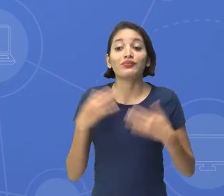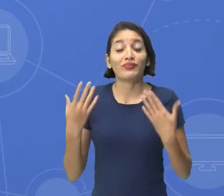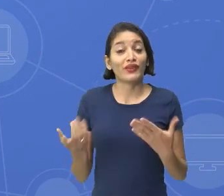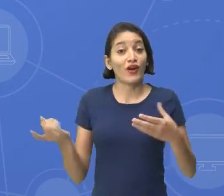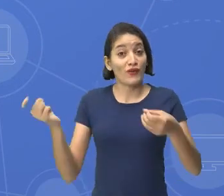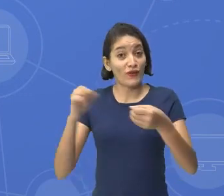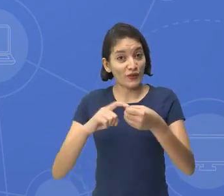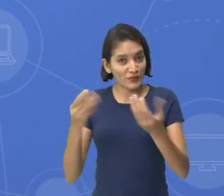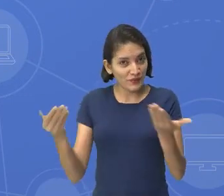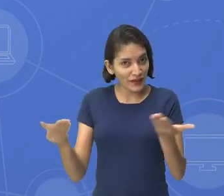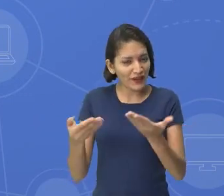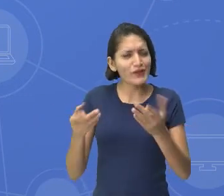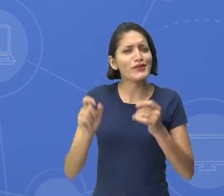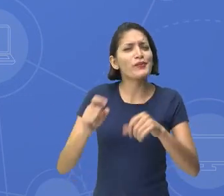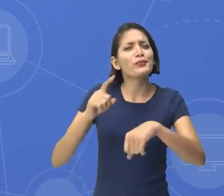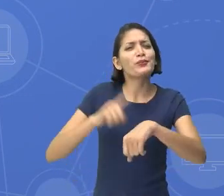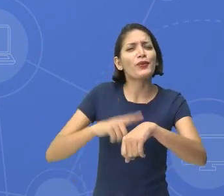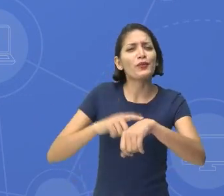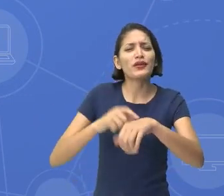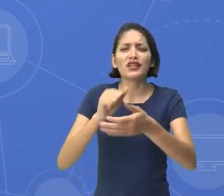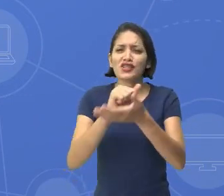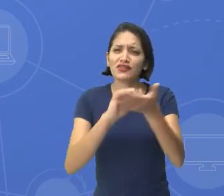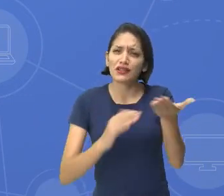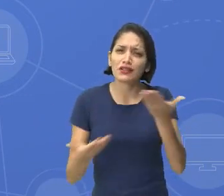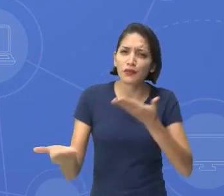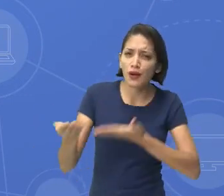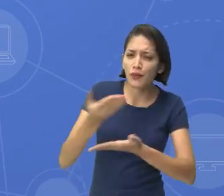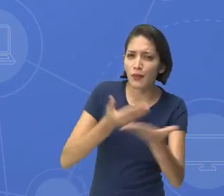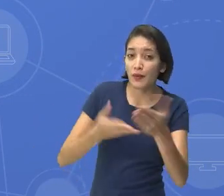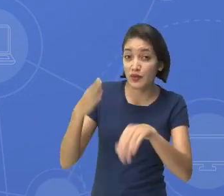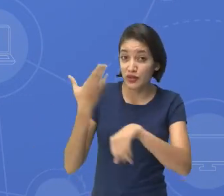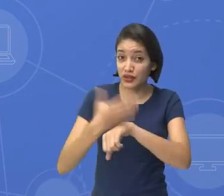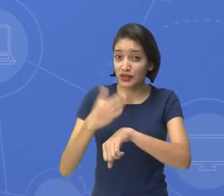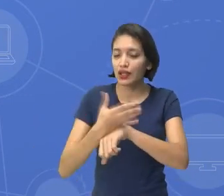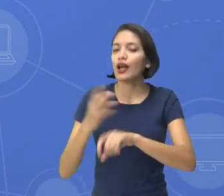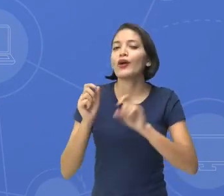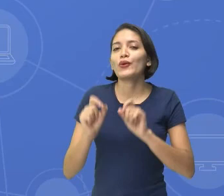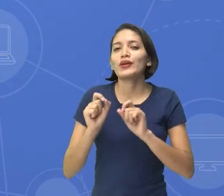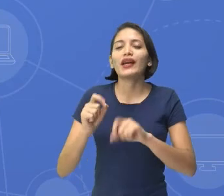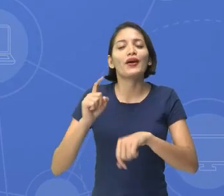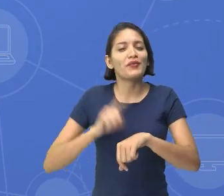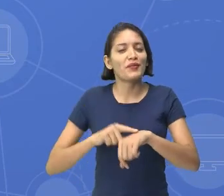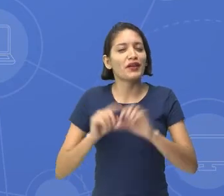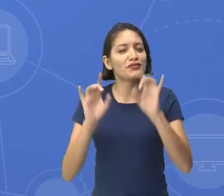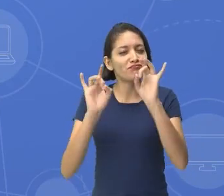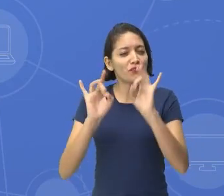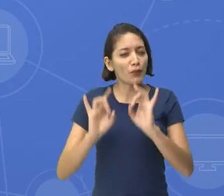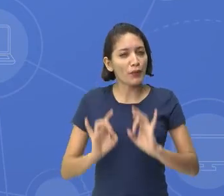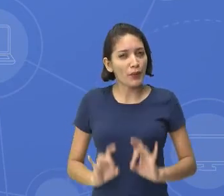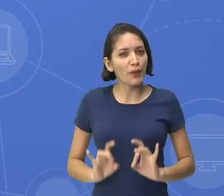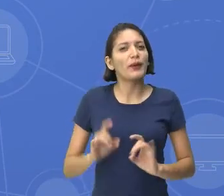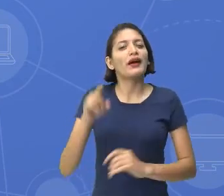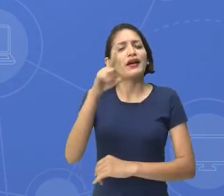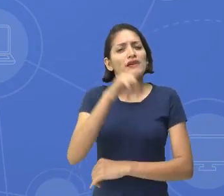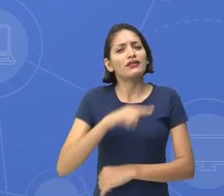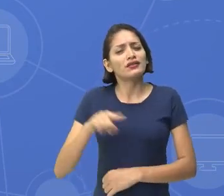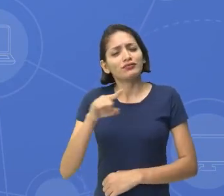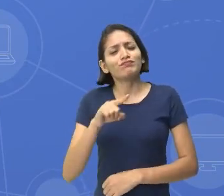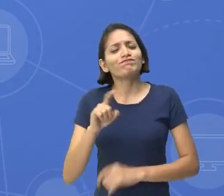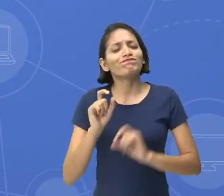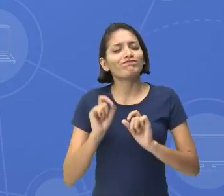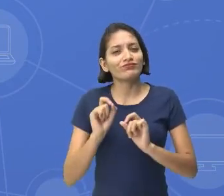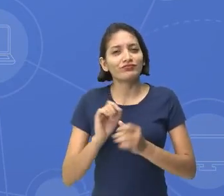Voltando aqui para o momento da nossa interatividade, aquele momento então muito especial, né, que vocês vão então